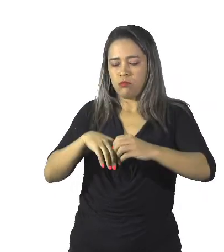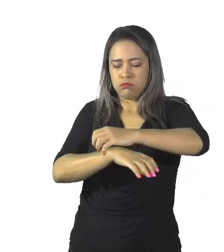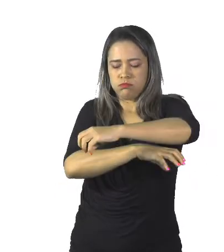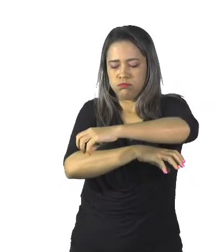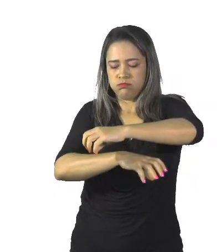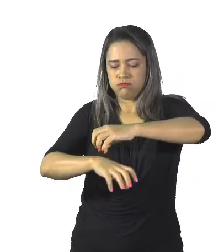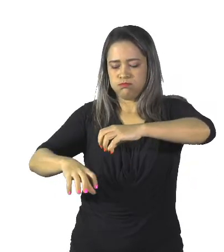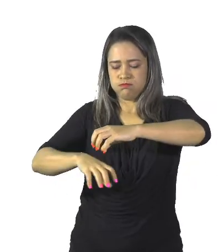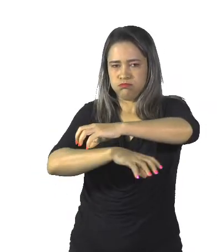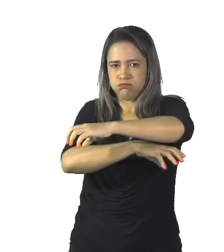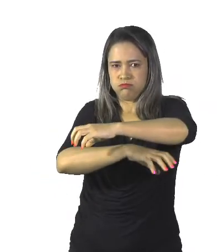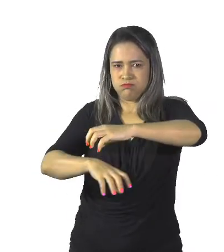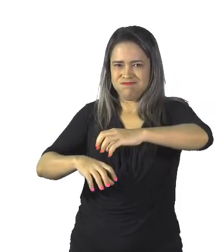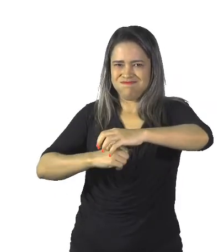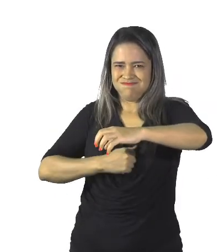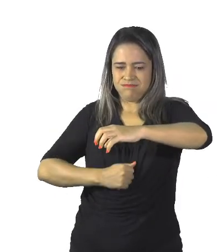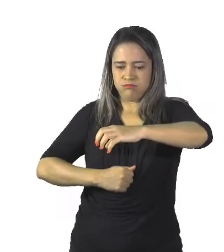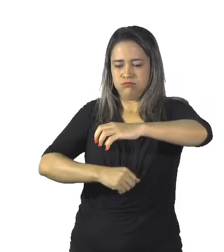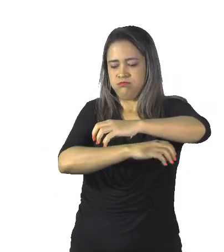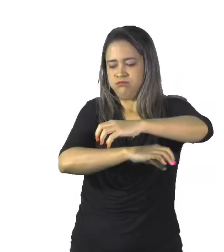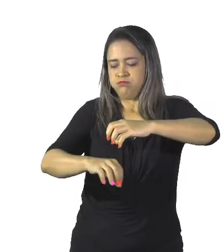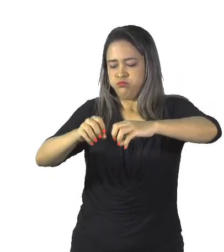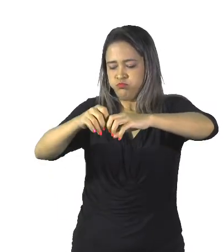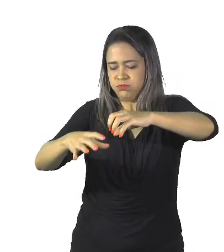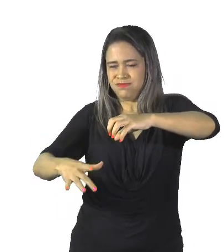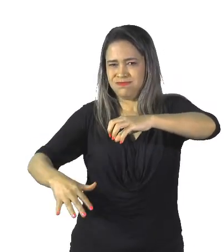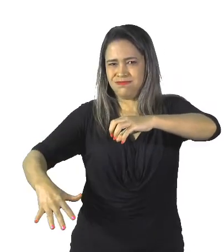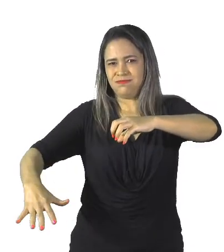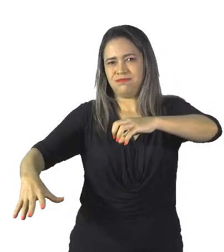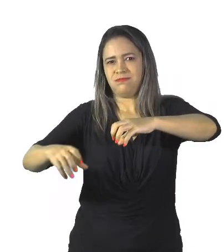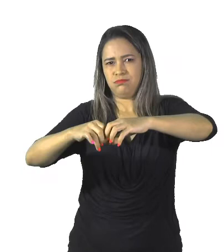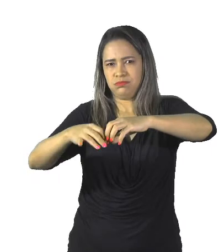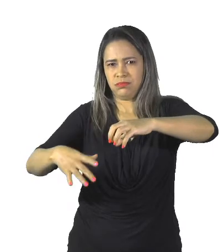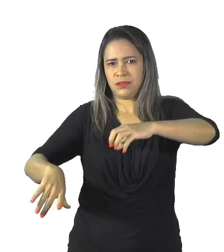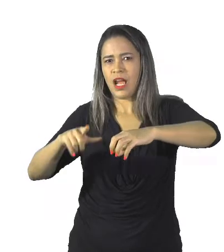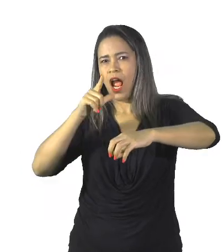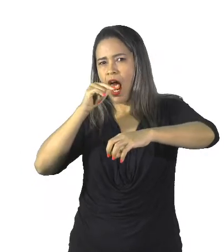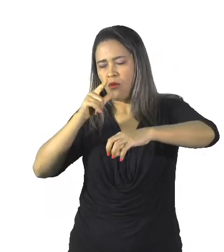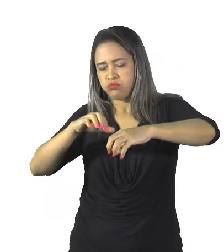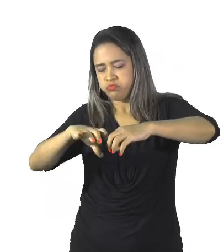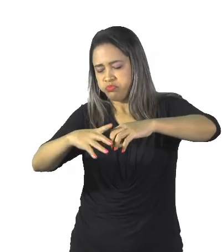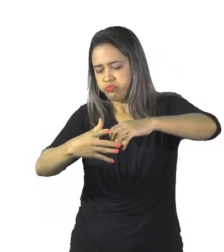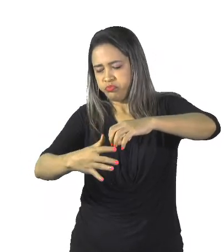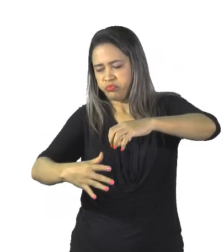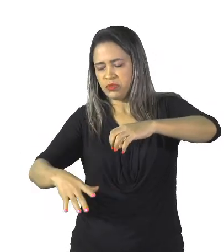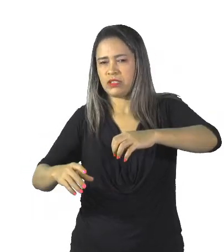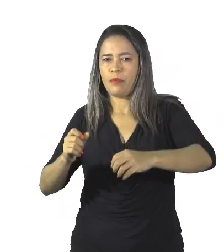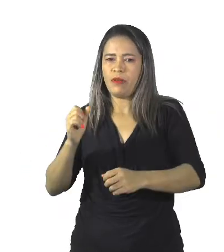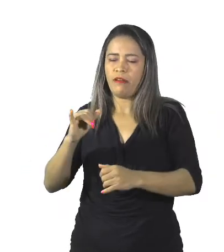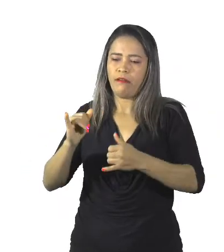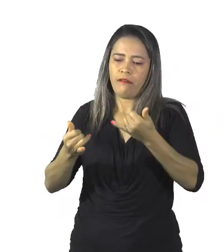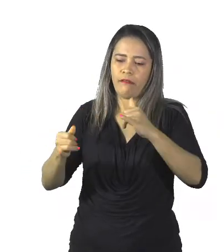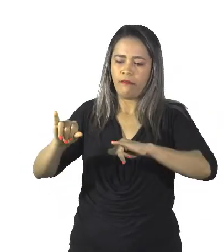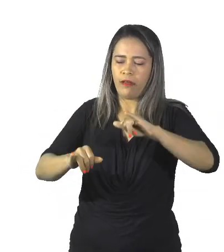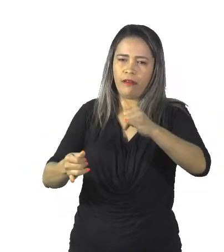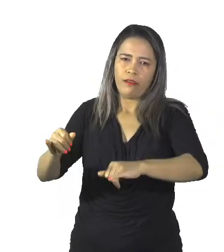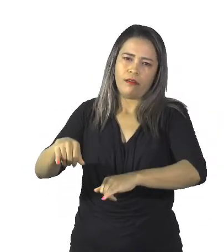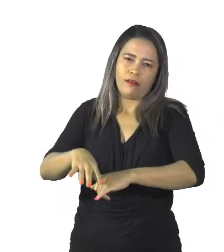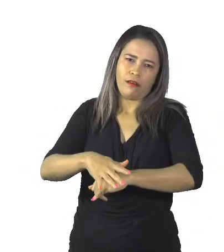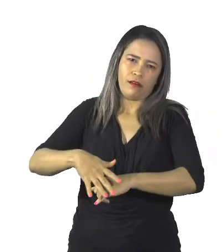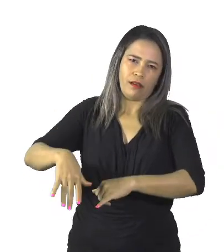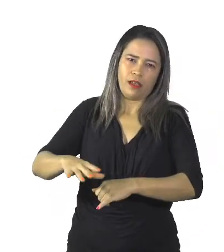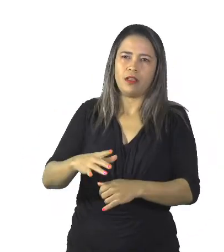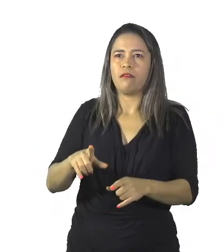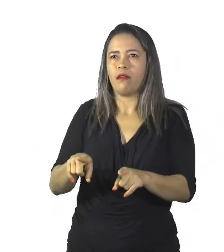diretamente na água, vazamento de poluentes, águas pluviais, fertilizantes, dejetos de